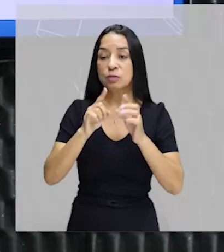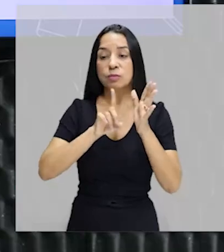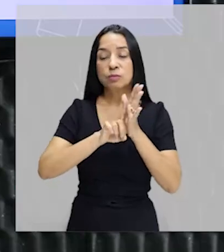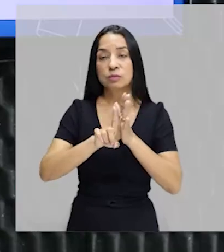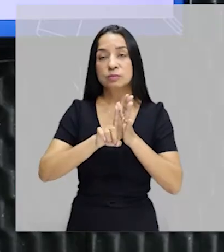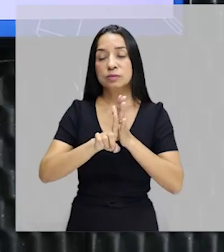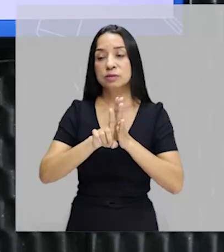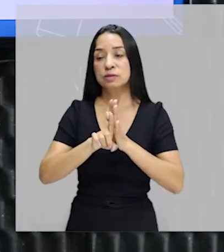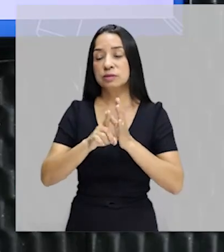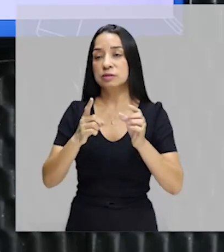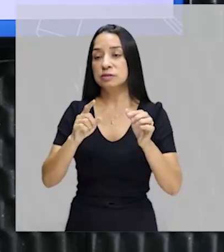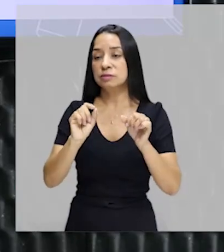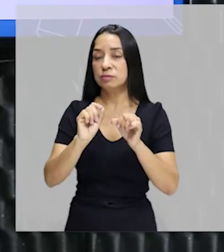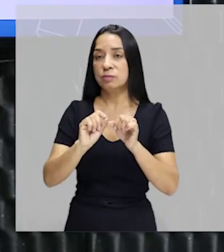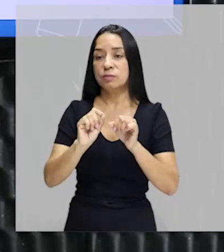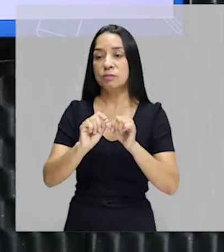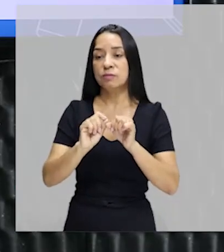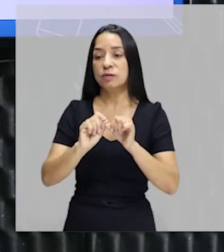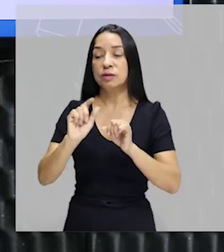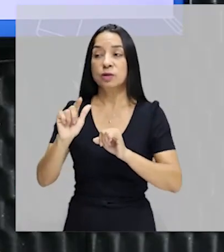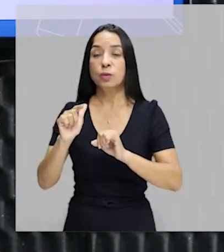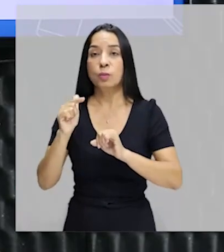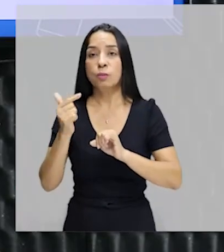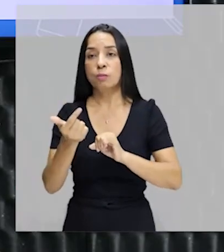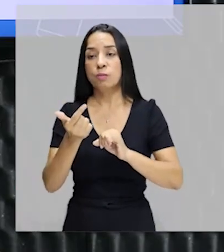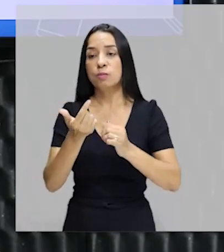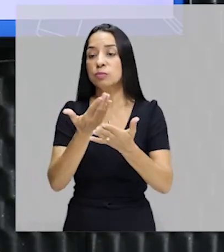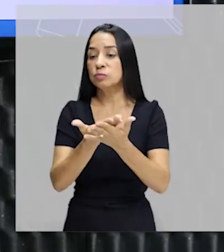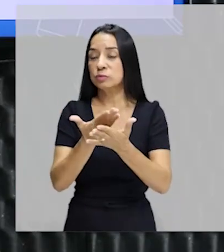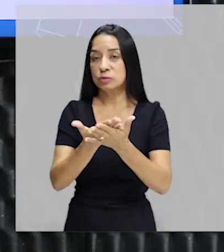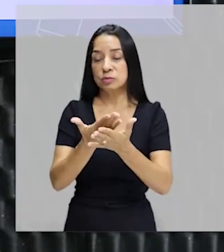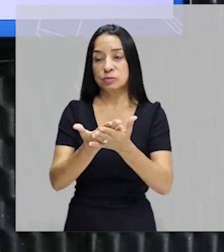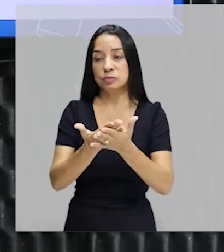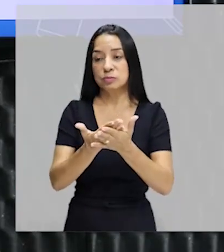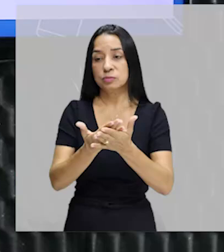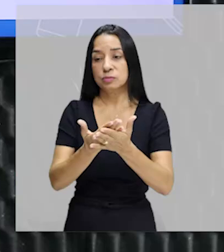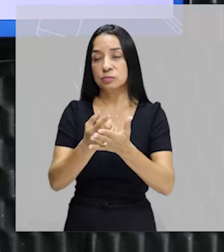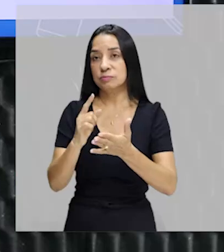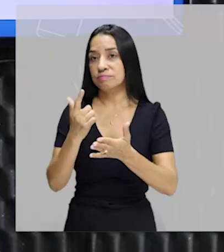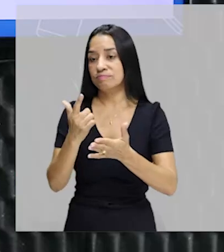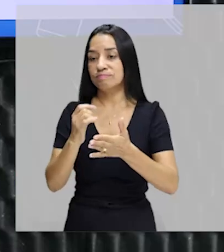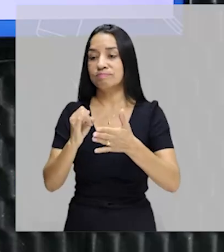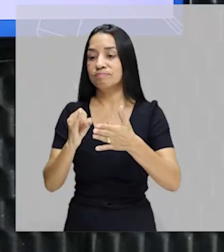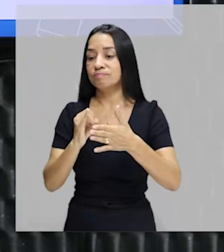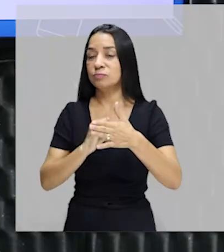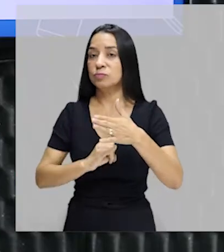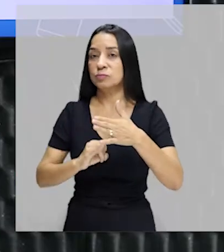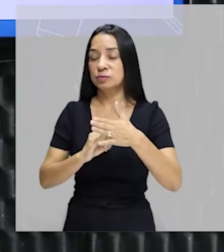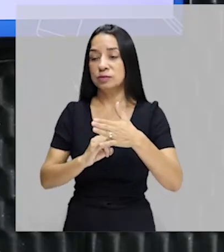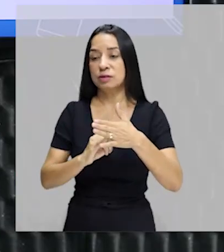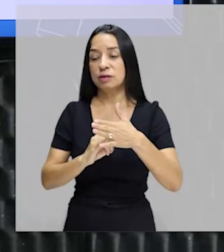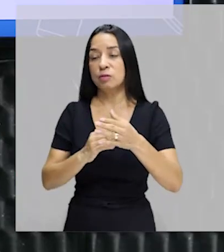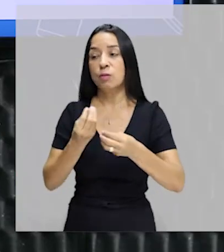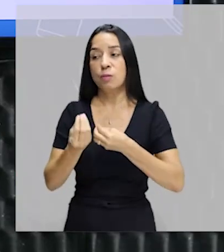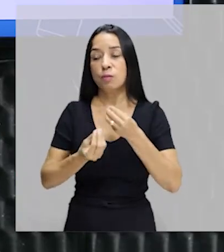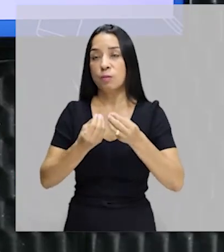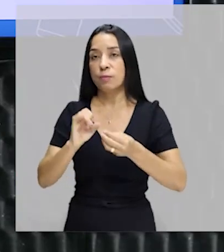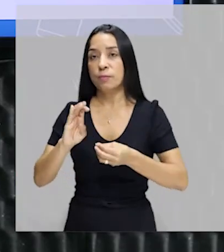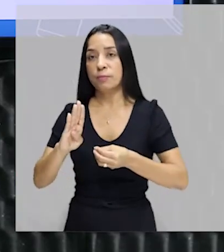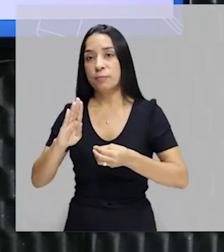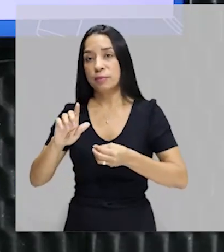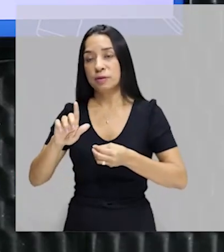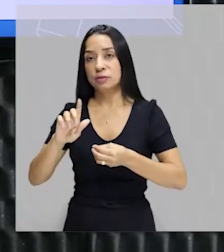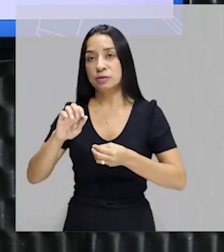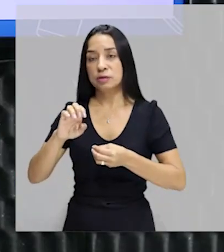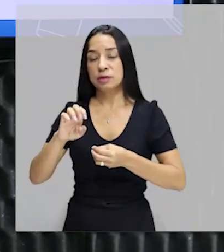estimativas que são feitas por outros estudos por fora, não oficial, como a do IBGE, mas acredita-se que o Brasil tem aproximadamente